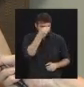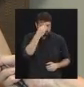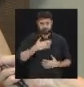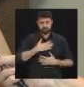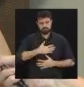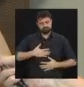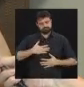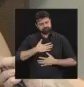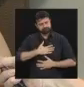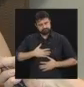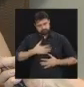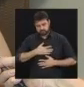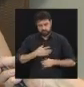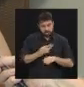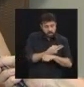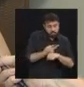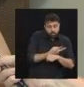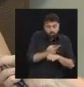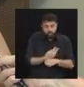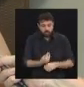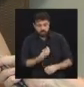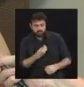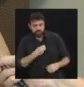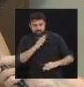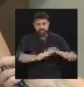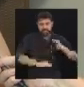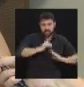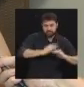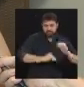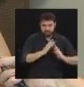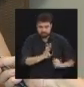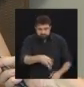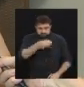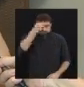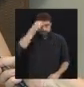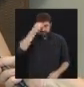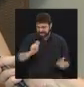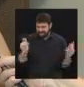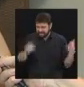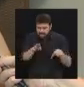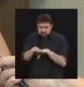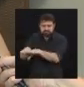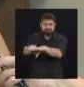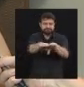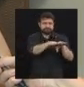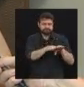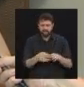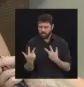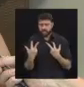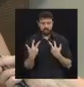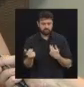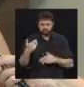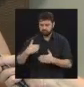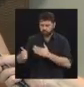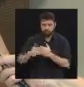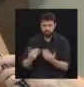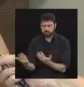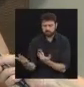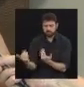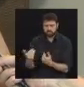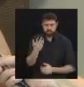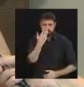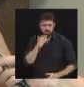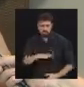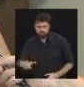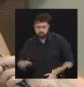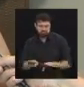prazeres, busque outros prazeres, outros afazeres e que entenda que eles podem fazer absolutamente tudo que qualquer jovem ou que qualquer